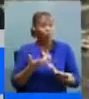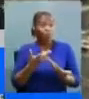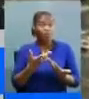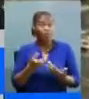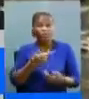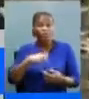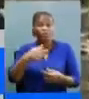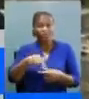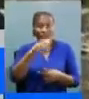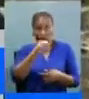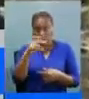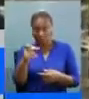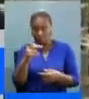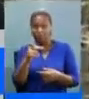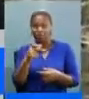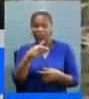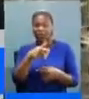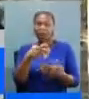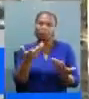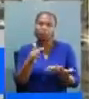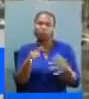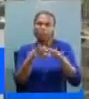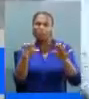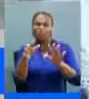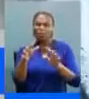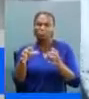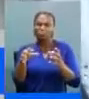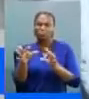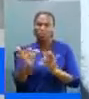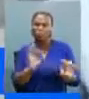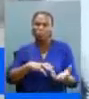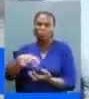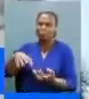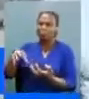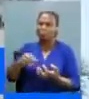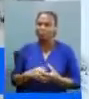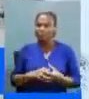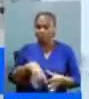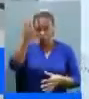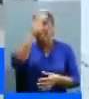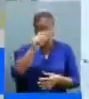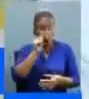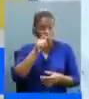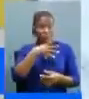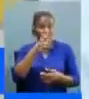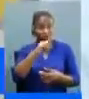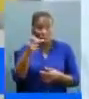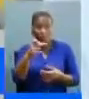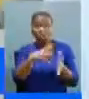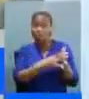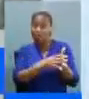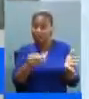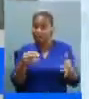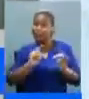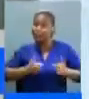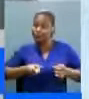nota na Santo Antão, num fase, digamos assim, desorganizado. O ministro do Turismo diz que Santo Antão é um modelo piloto e